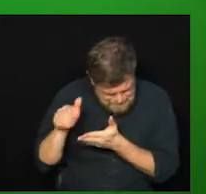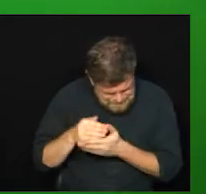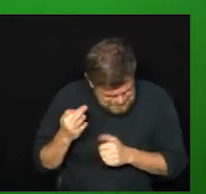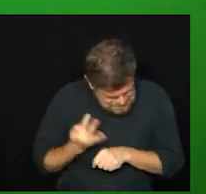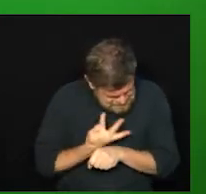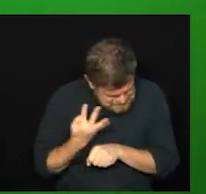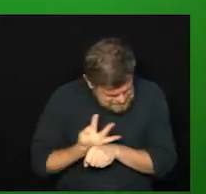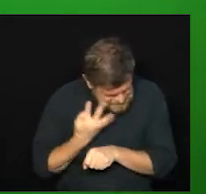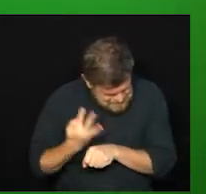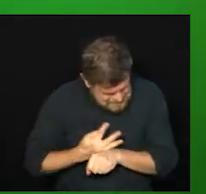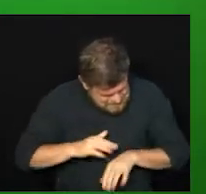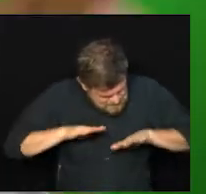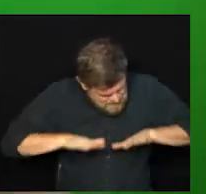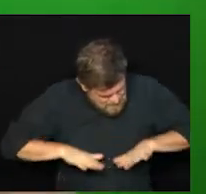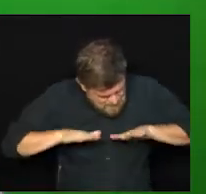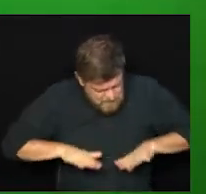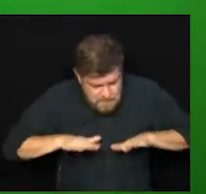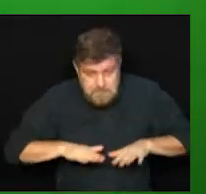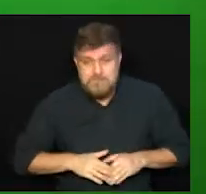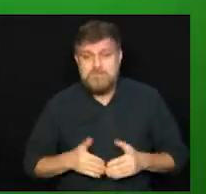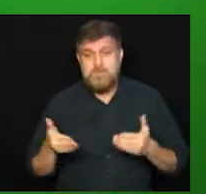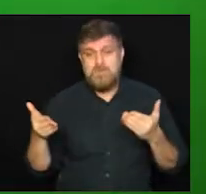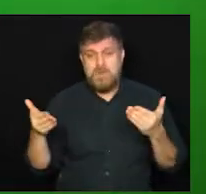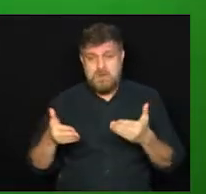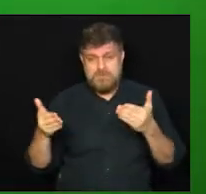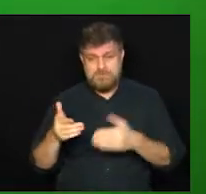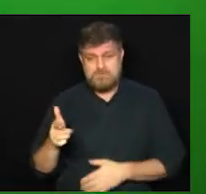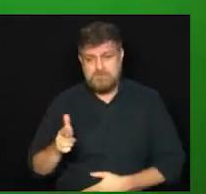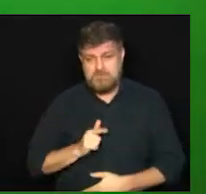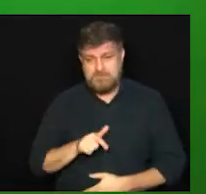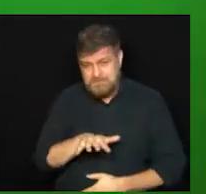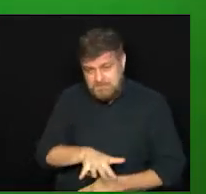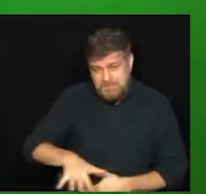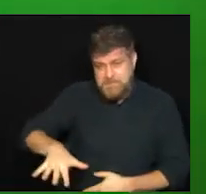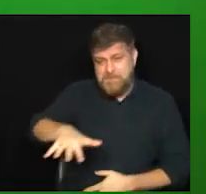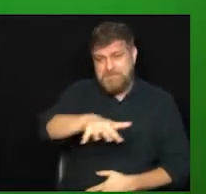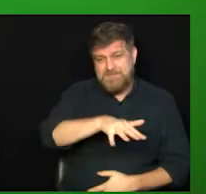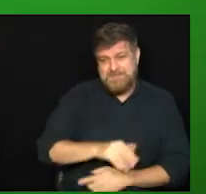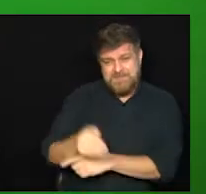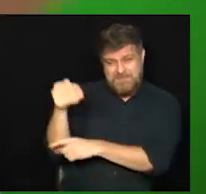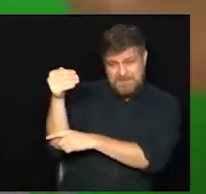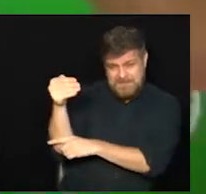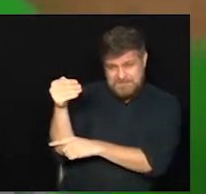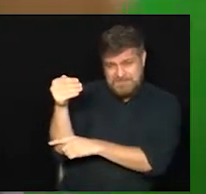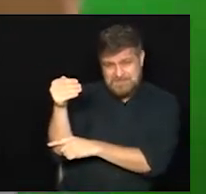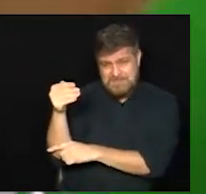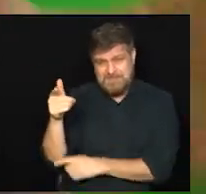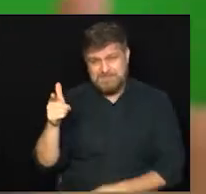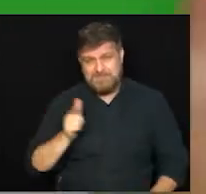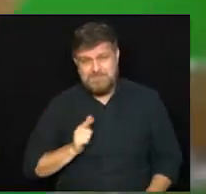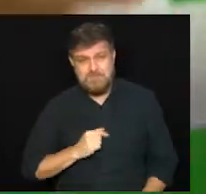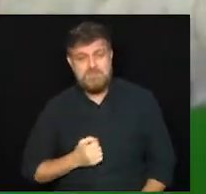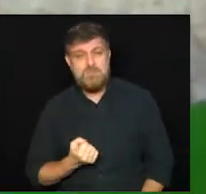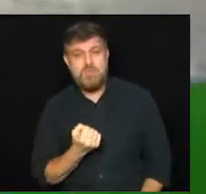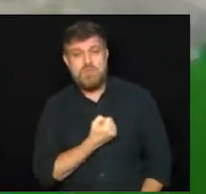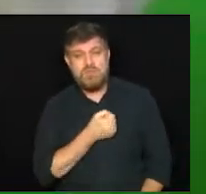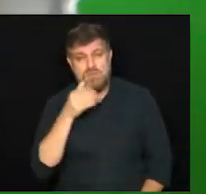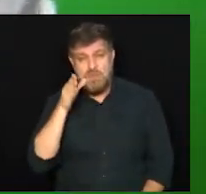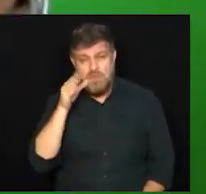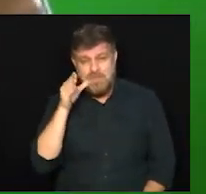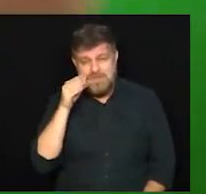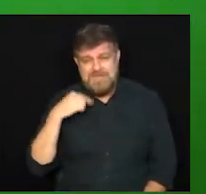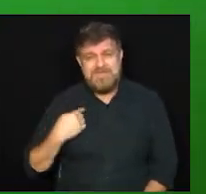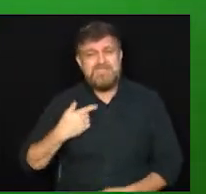segurar. E hoje, boa parte do nosso setor aí, essa quantidade de funcionários que nós conseguimos